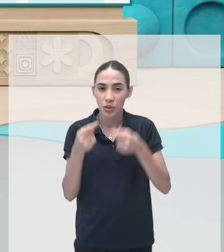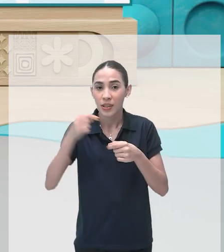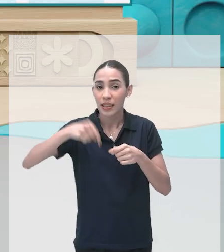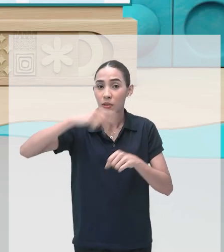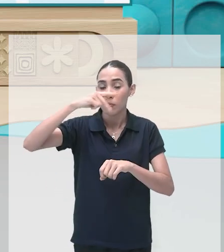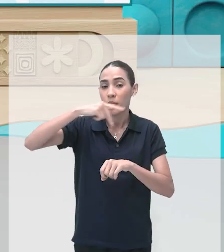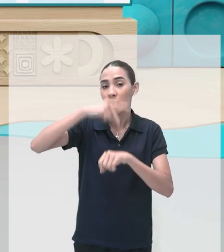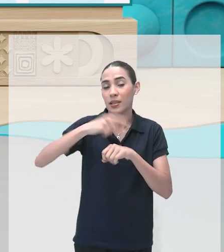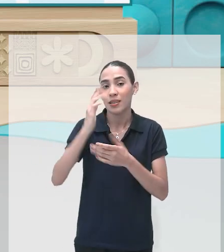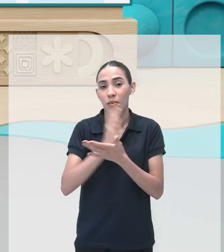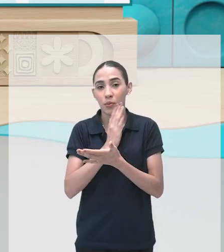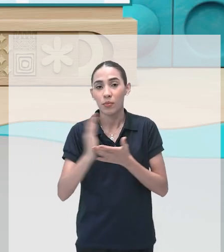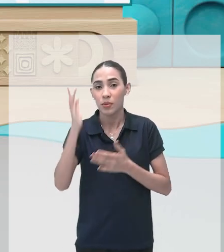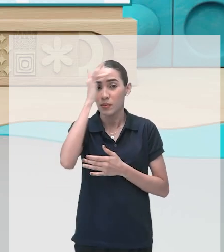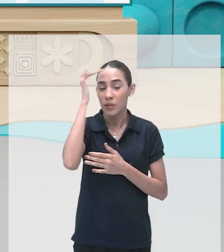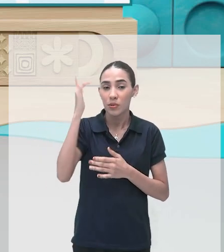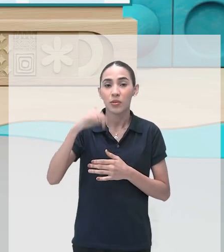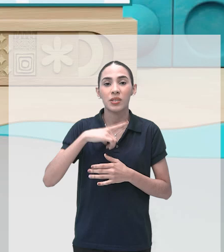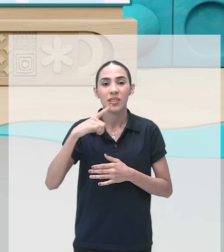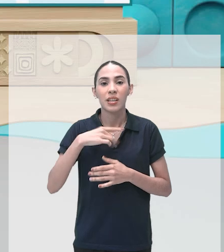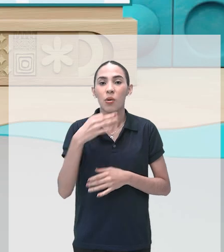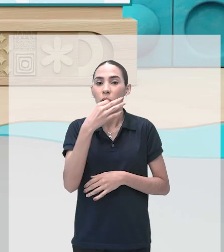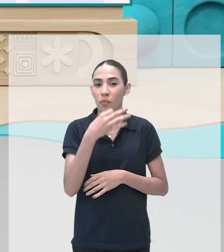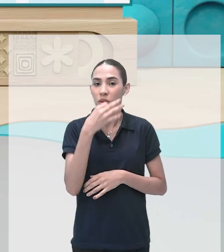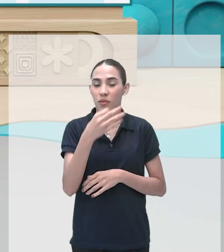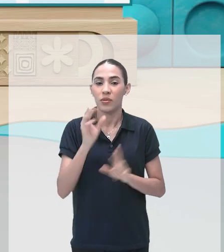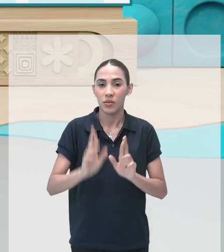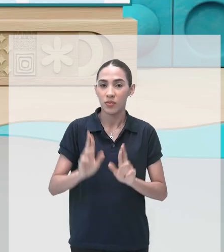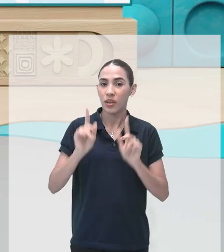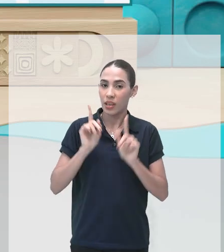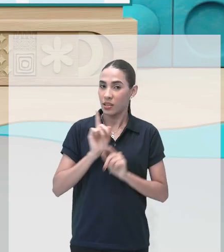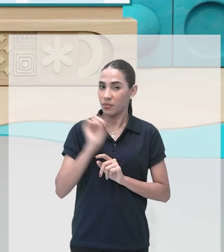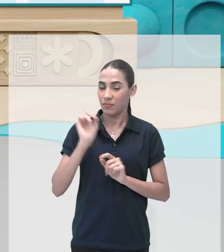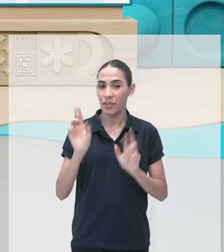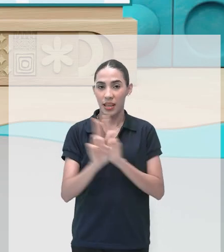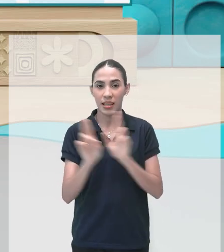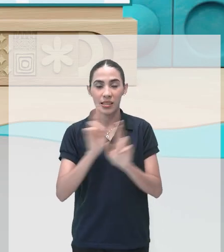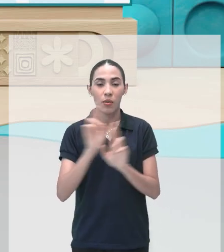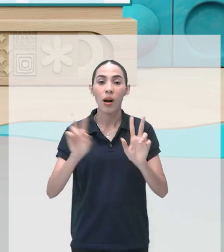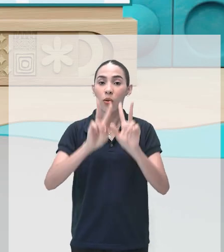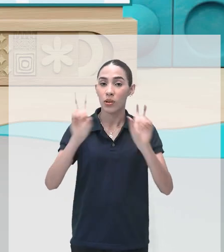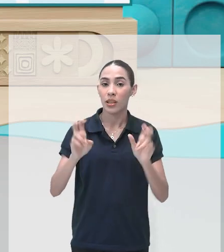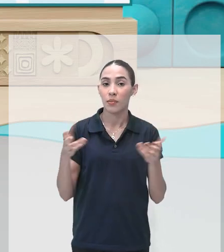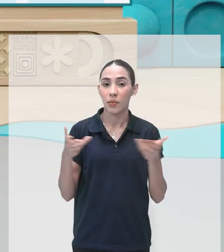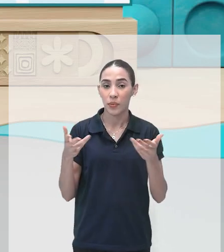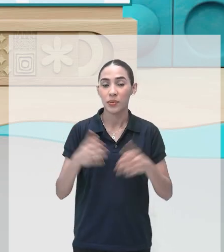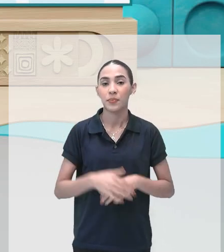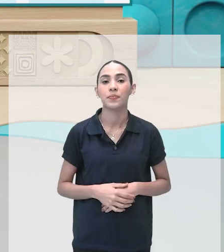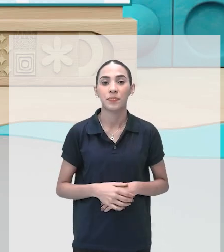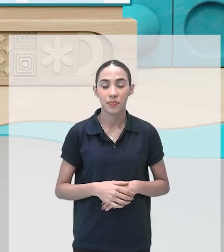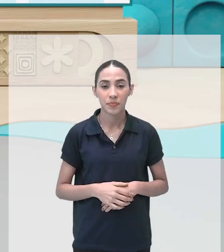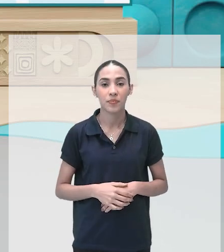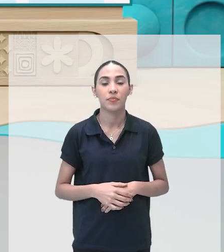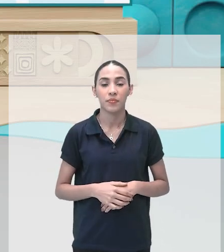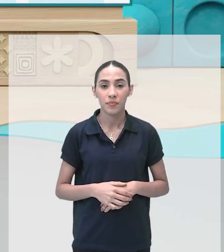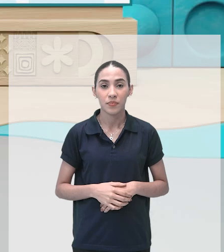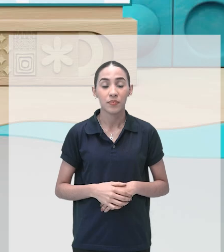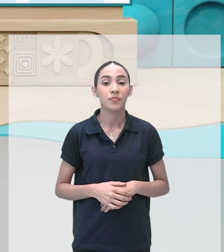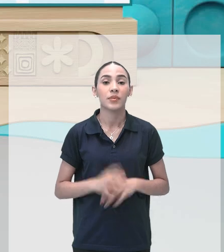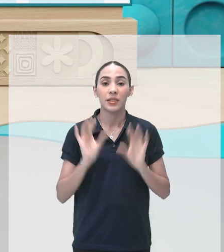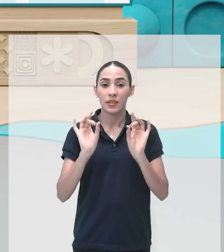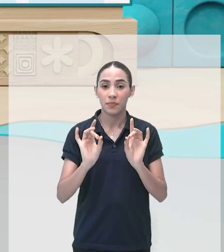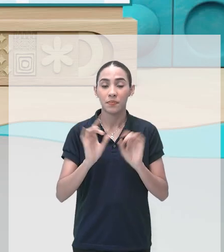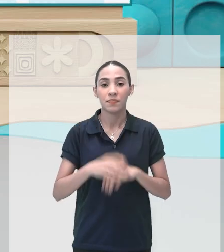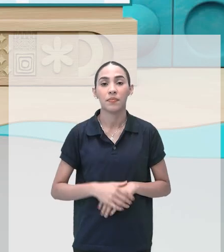país. Algumas pessoas têm posições, opiniões diferentes em relação a este tema, a essa redução,